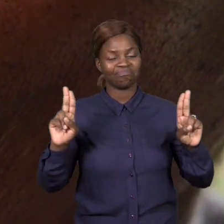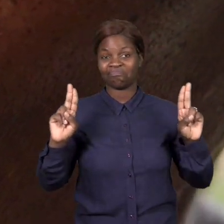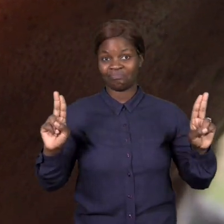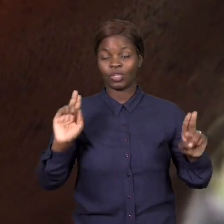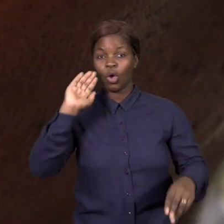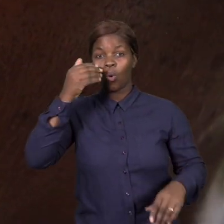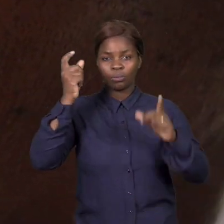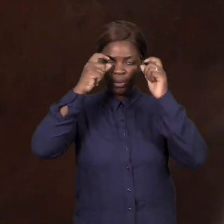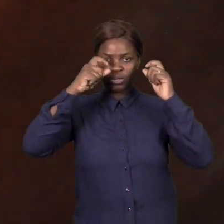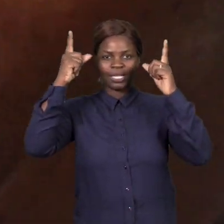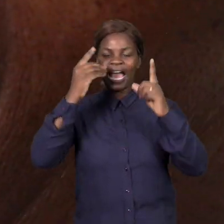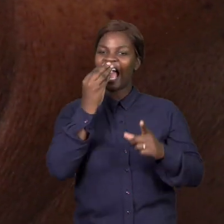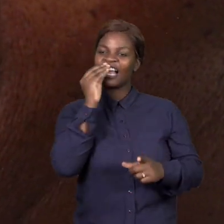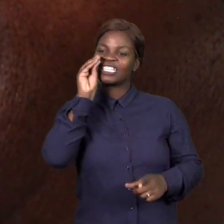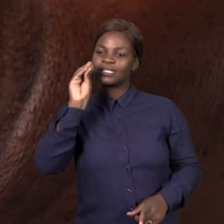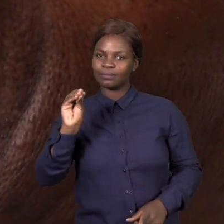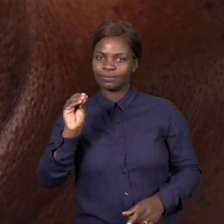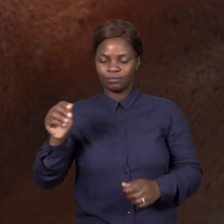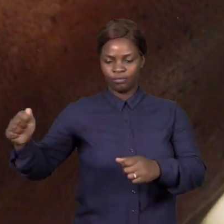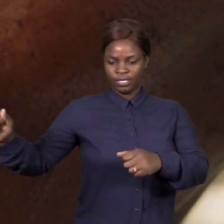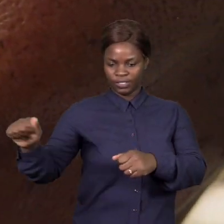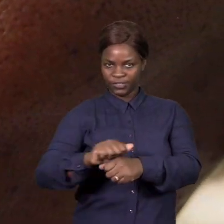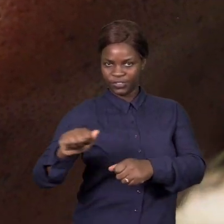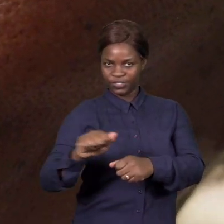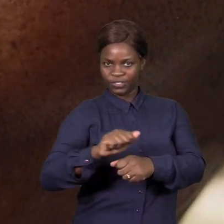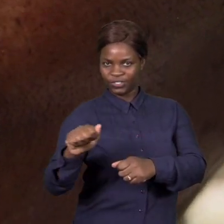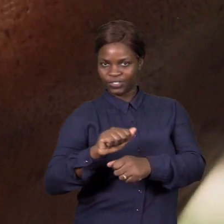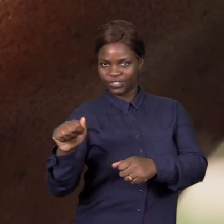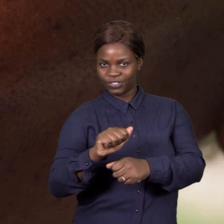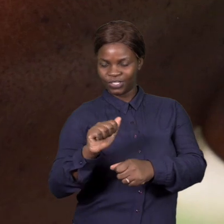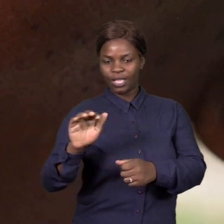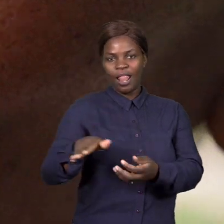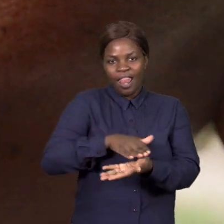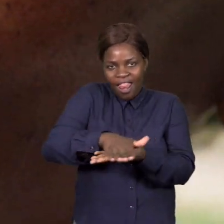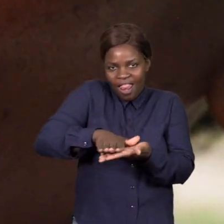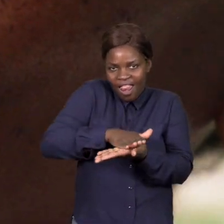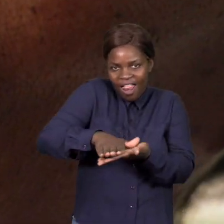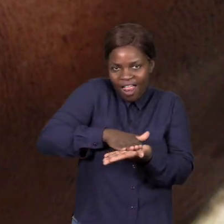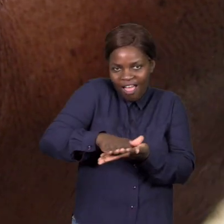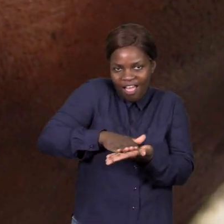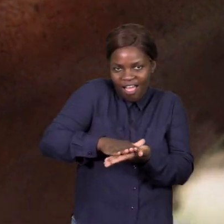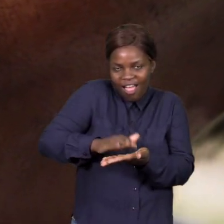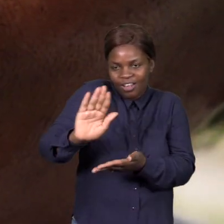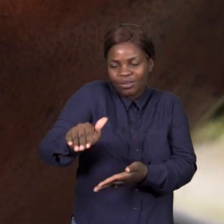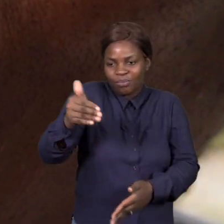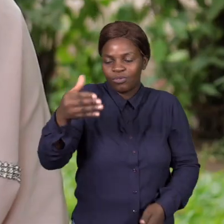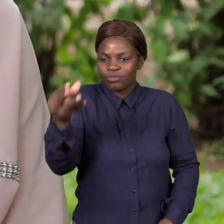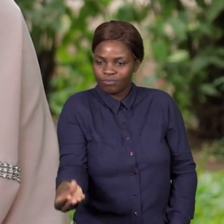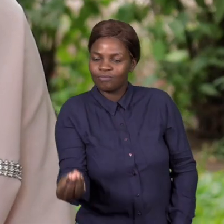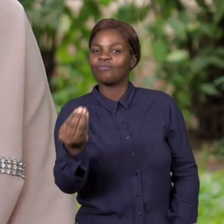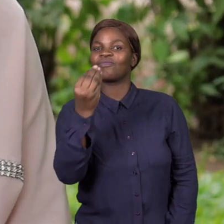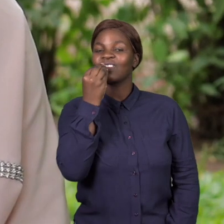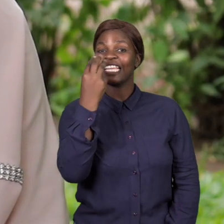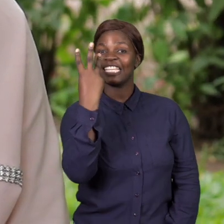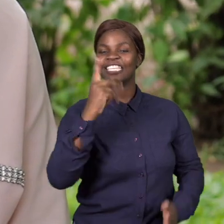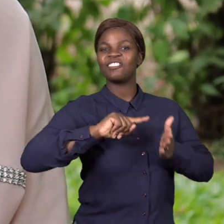dia, ao levantar, tenho que tirar, escovar os dentes, lavar também a prótese, depois colocar. Lavo 3 vezes